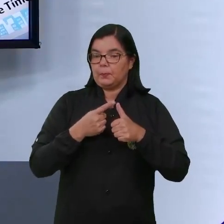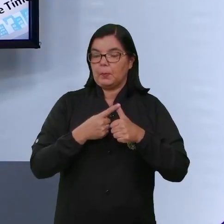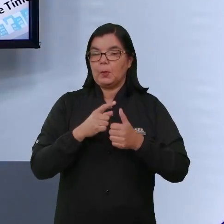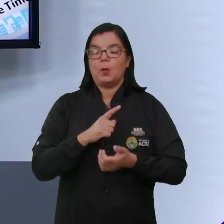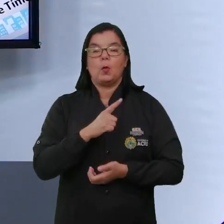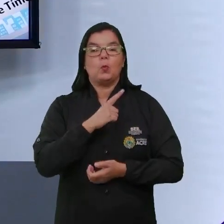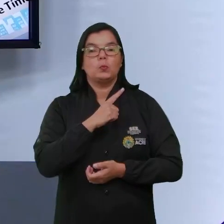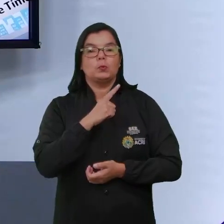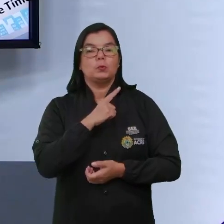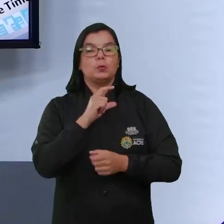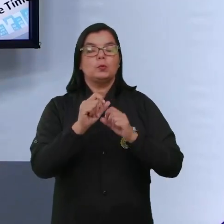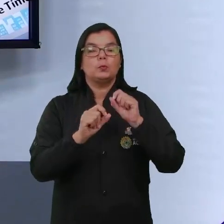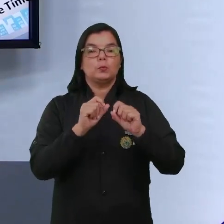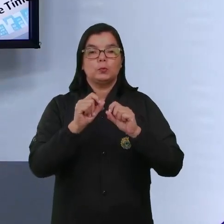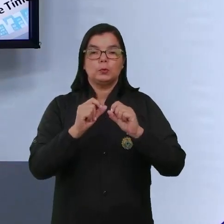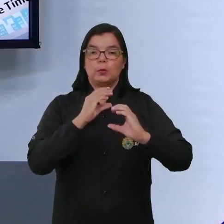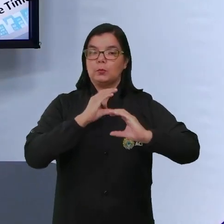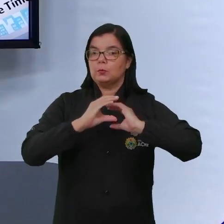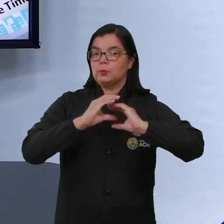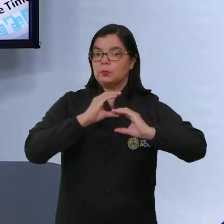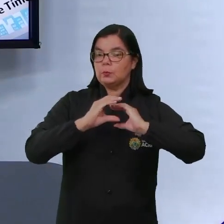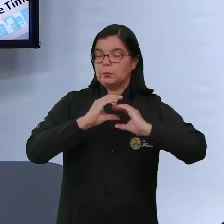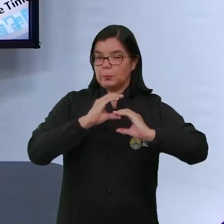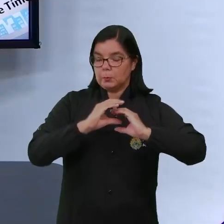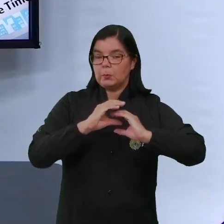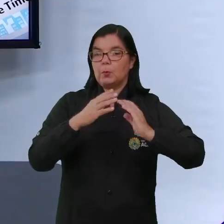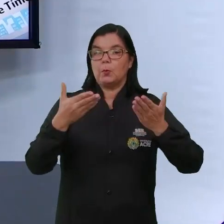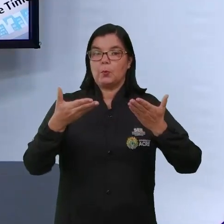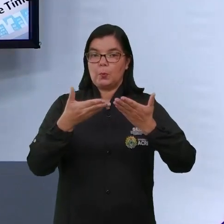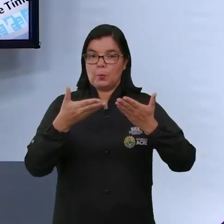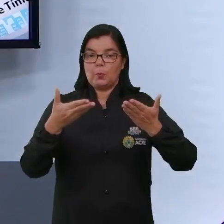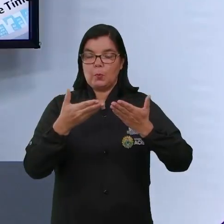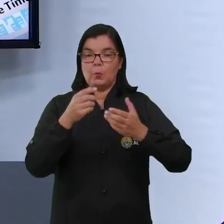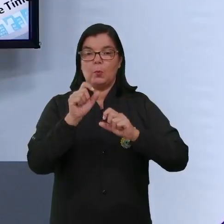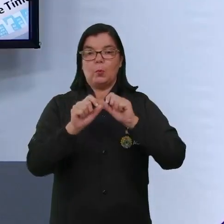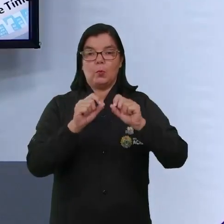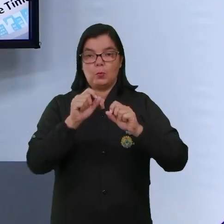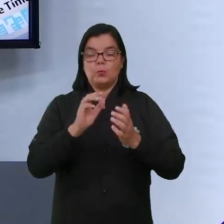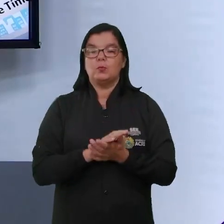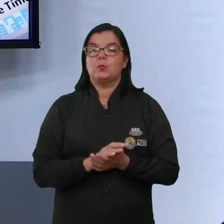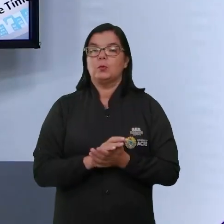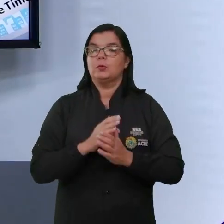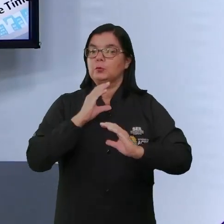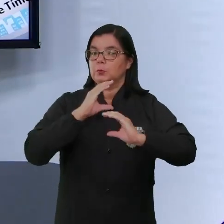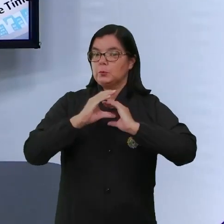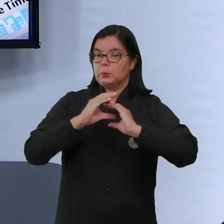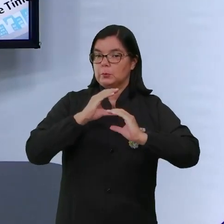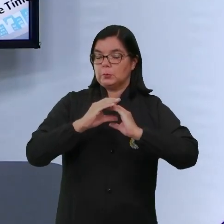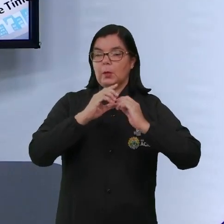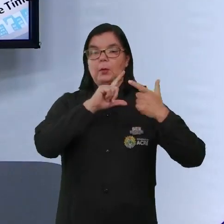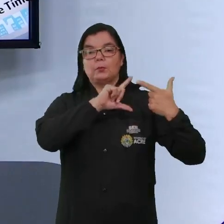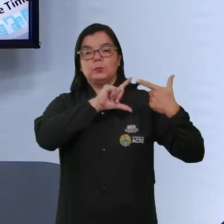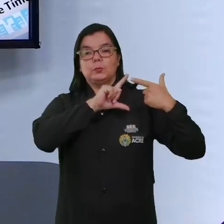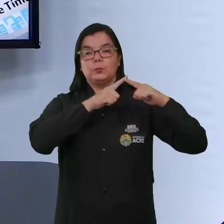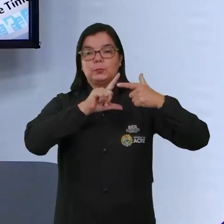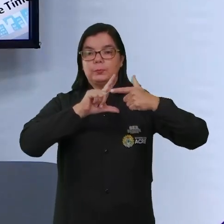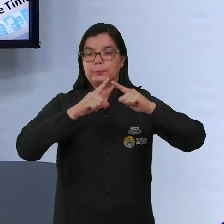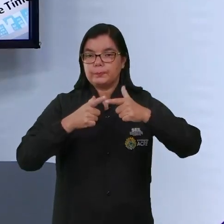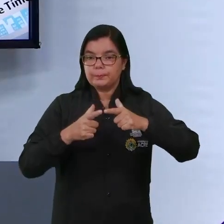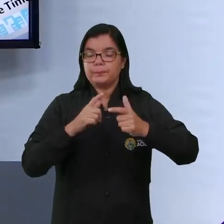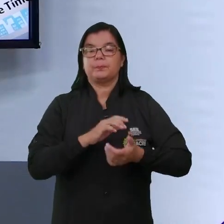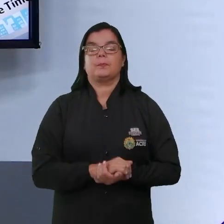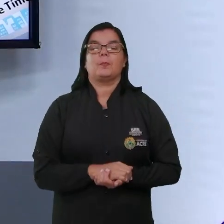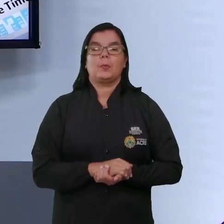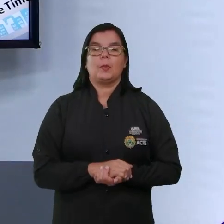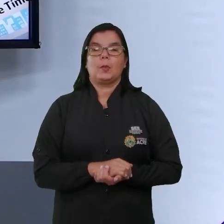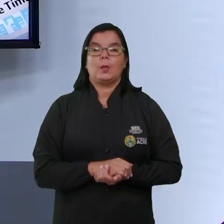nós tratávamos dos meios de comunicação, que hoje são tidos como meios de comunicação tradicionais, há